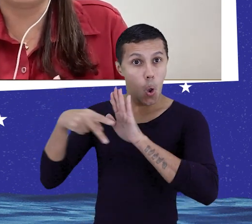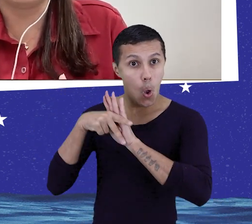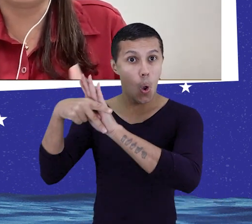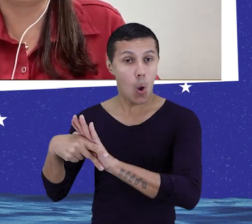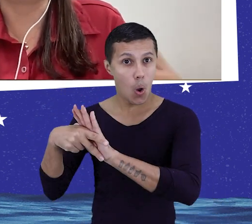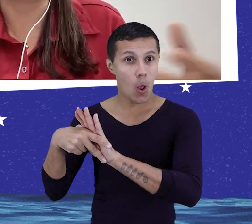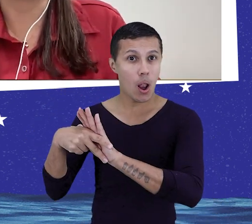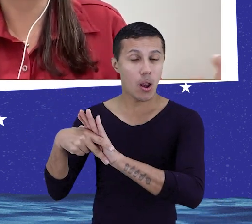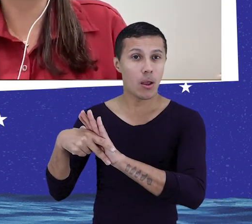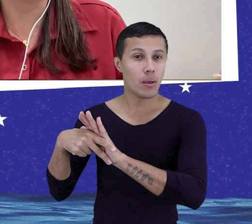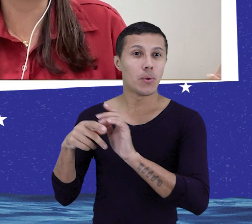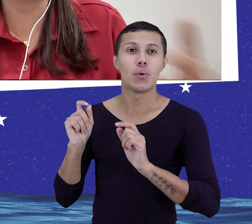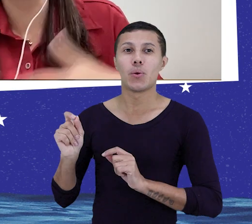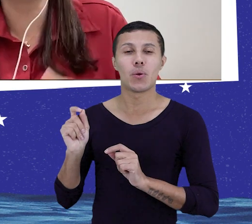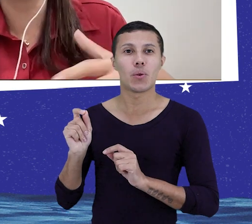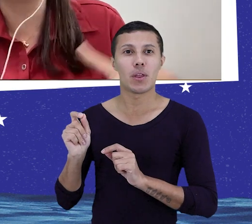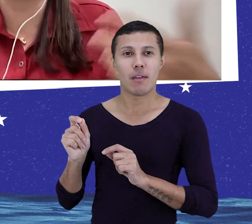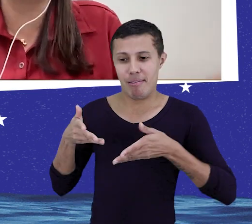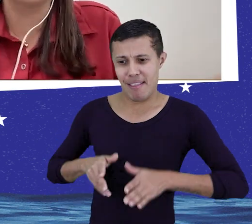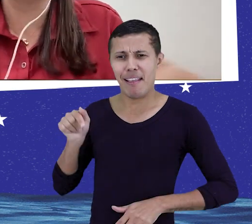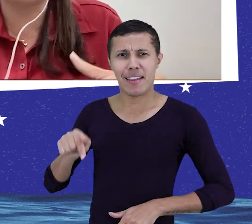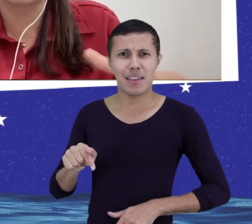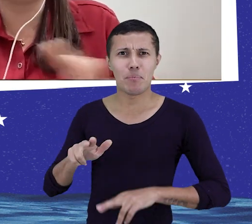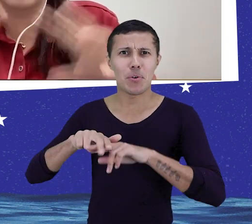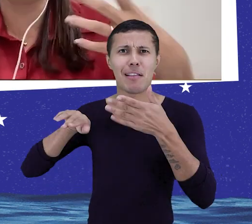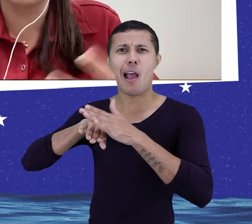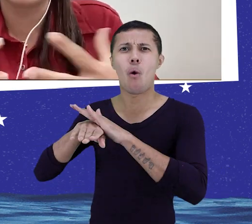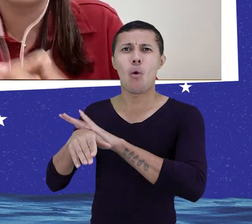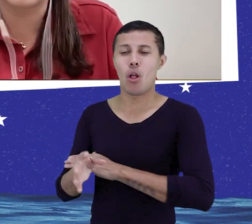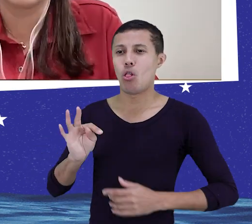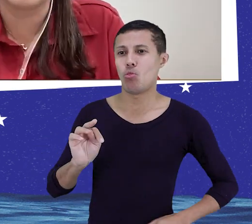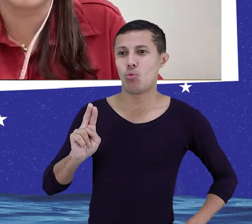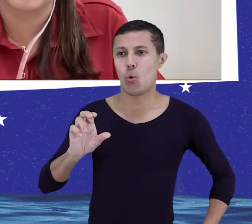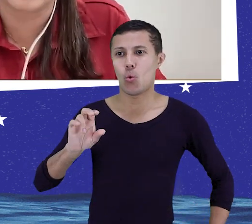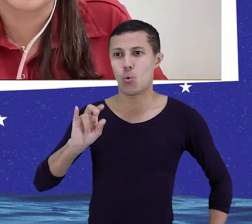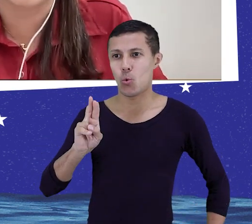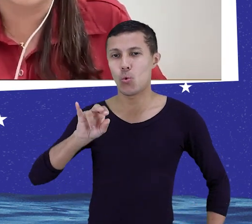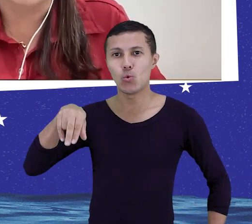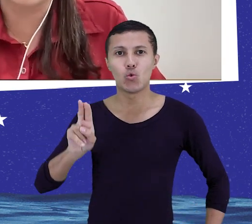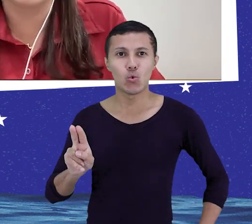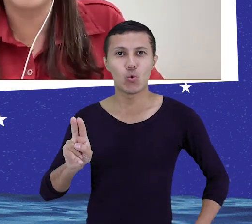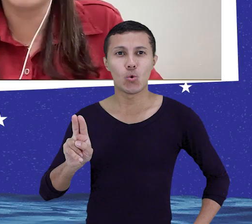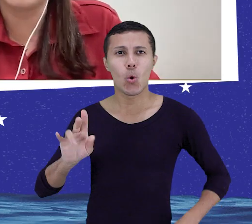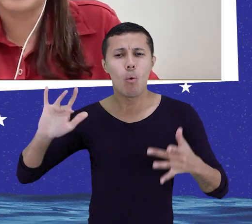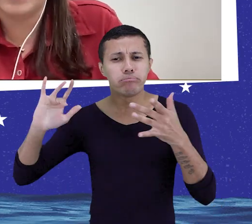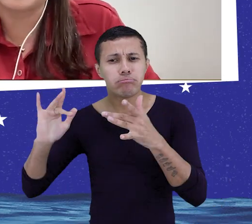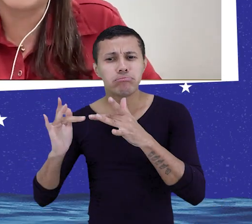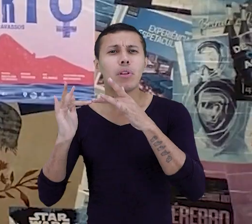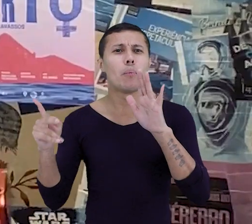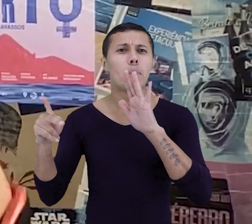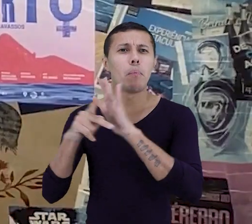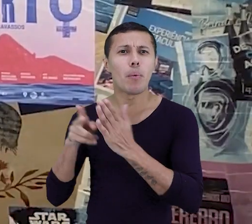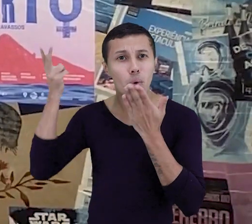pertence a quem nasce aqui fala que é Tucuju, porque o Tucuju está relacionado com a questão indígena do